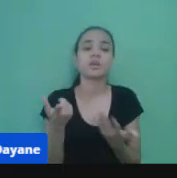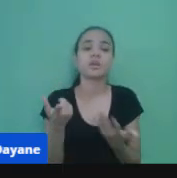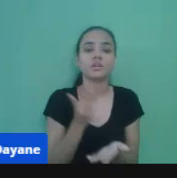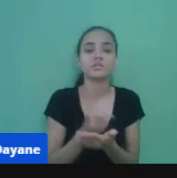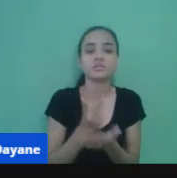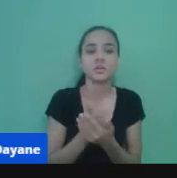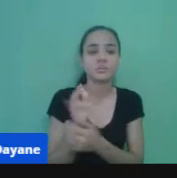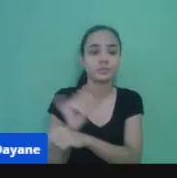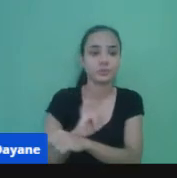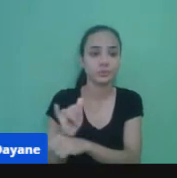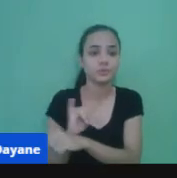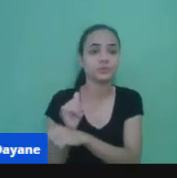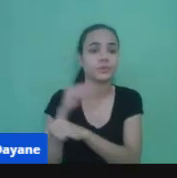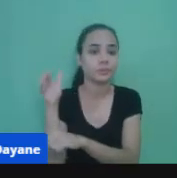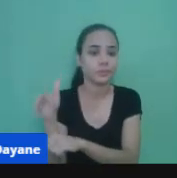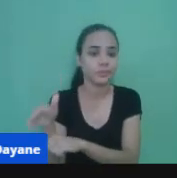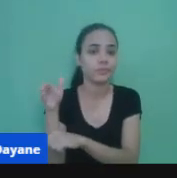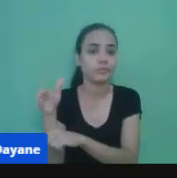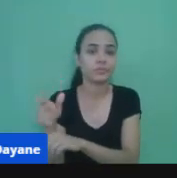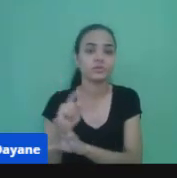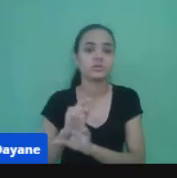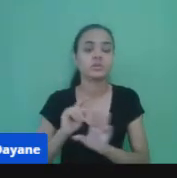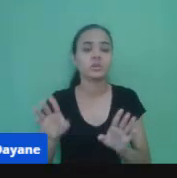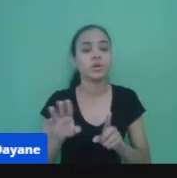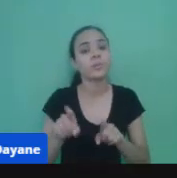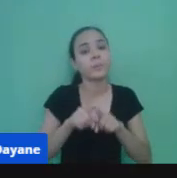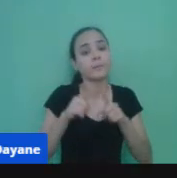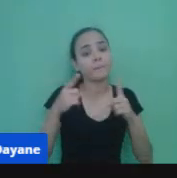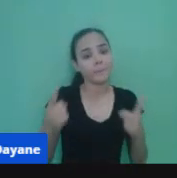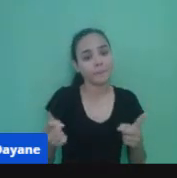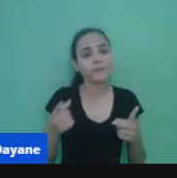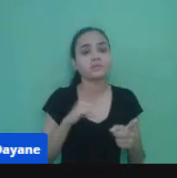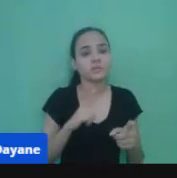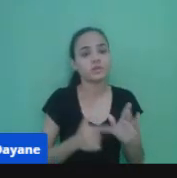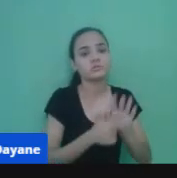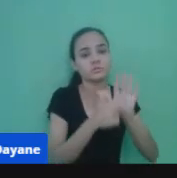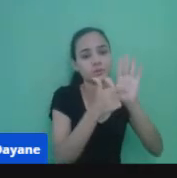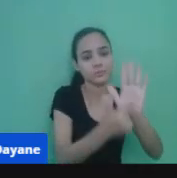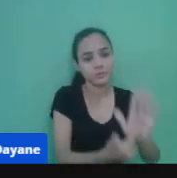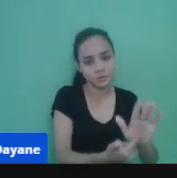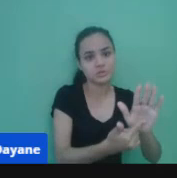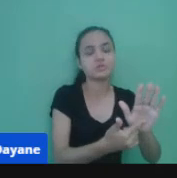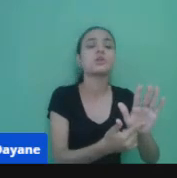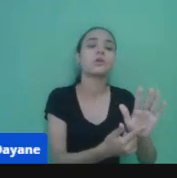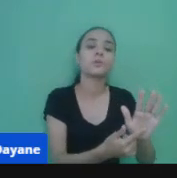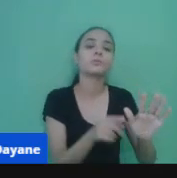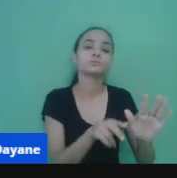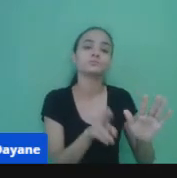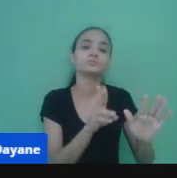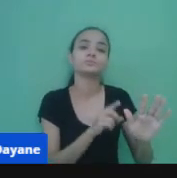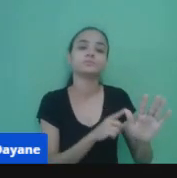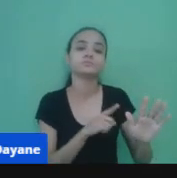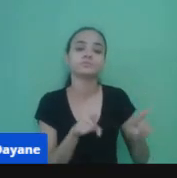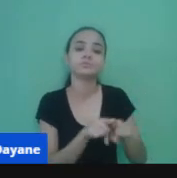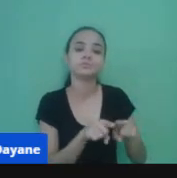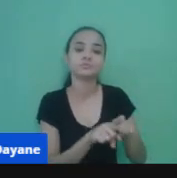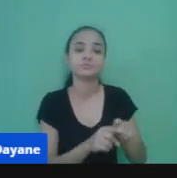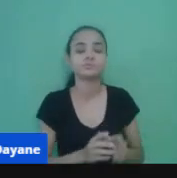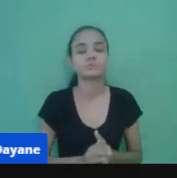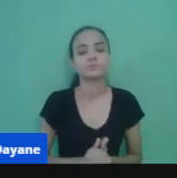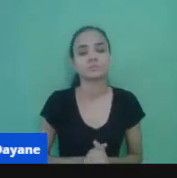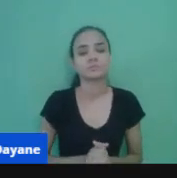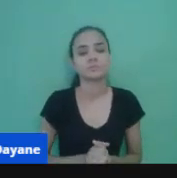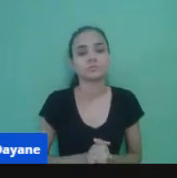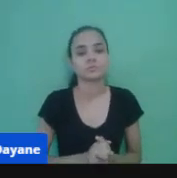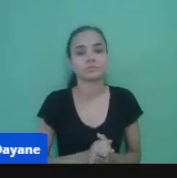terem essa apresentação, beleza? No próximo slide agora a gente vai ter algumas